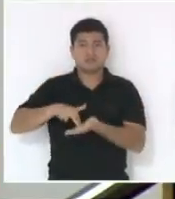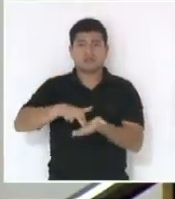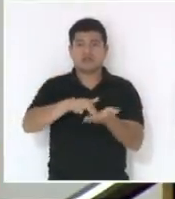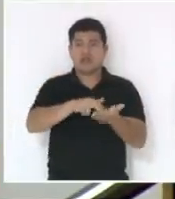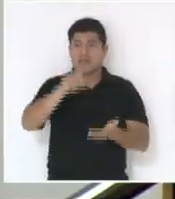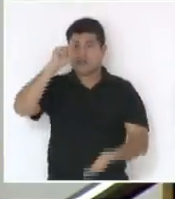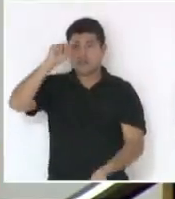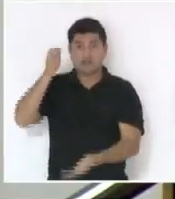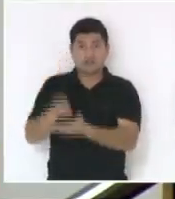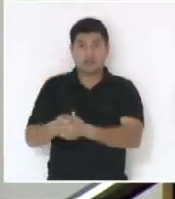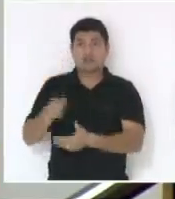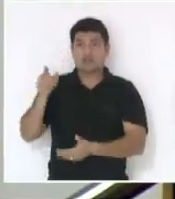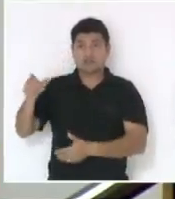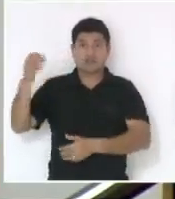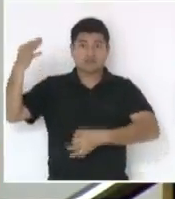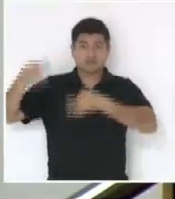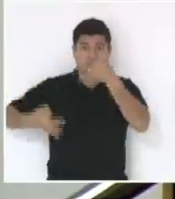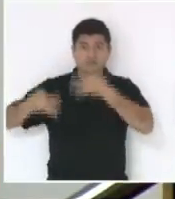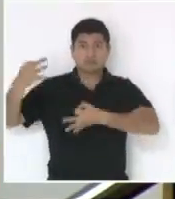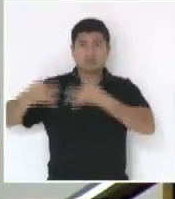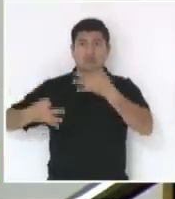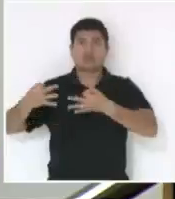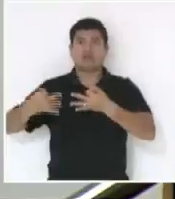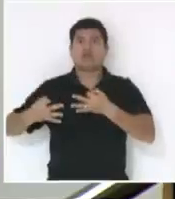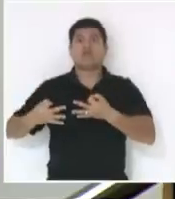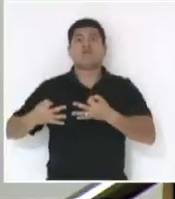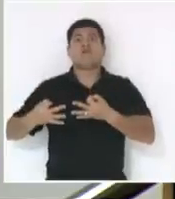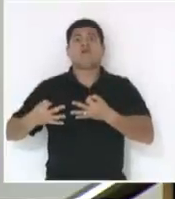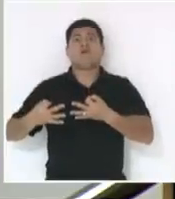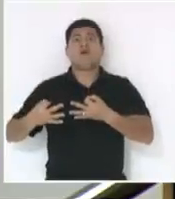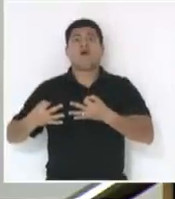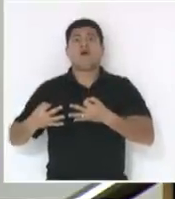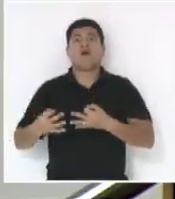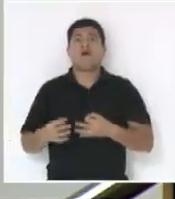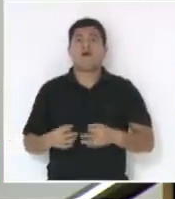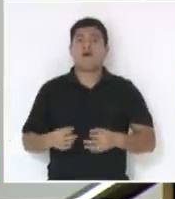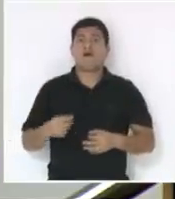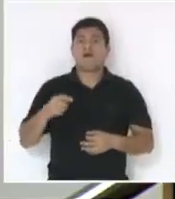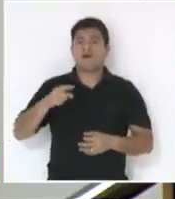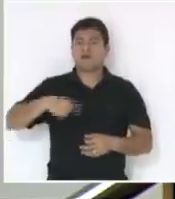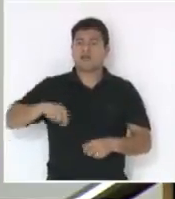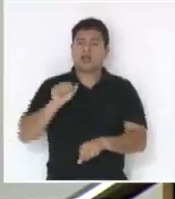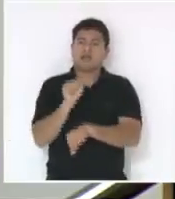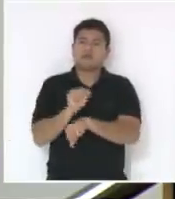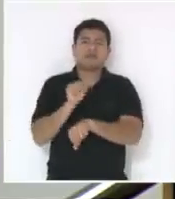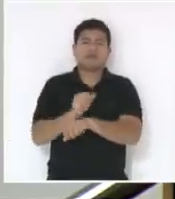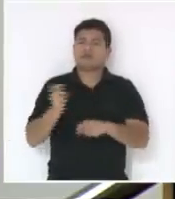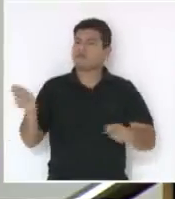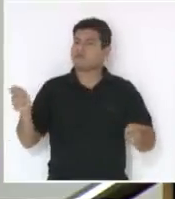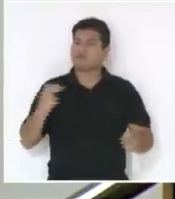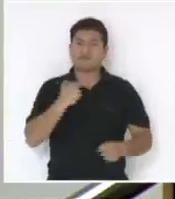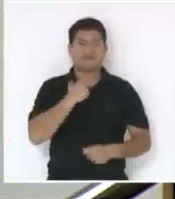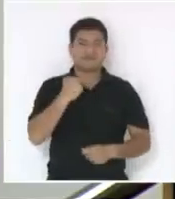da Justiça, é bom que fique claro, que não há mais nem como postergar mais alguns dias para dar tempo, não há